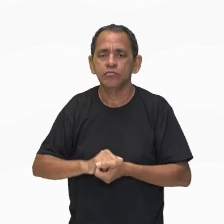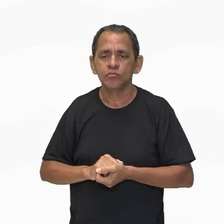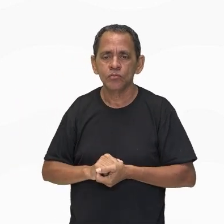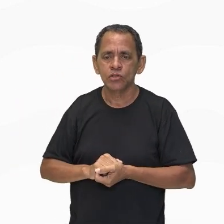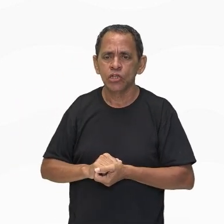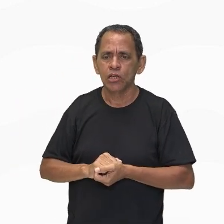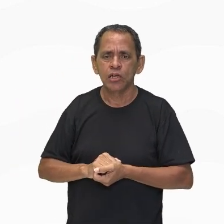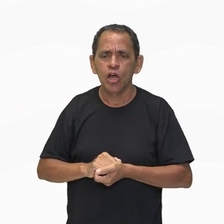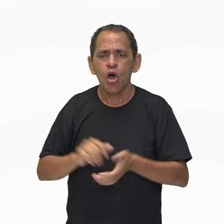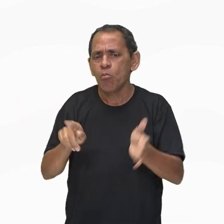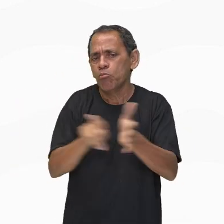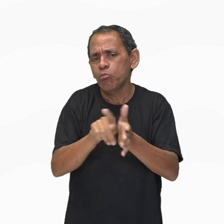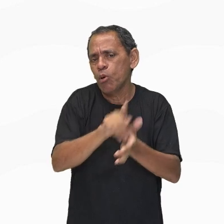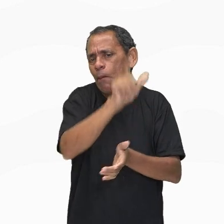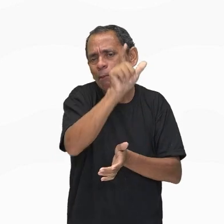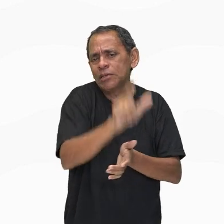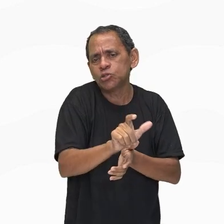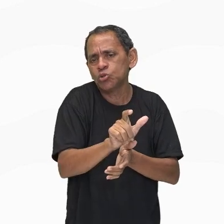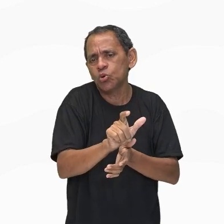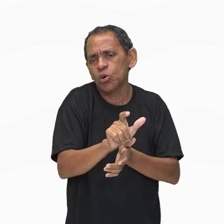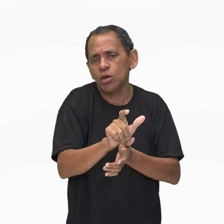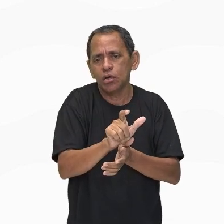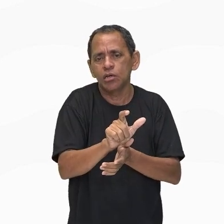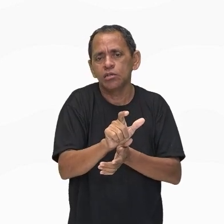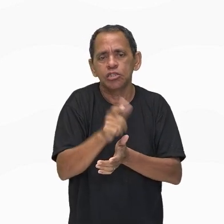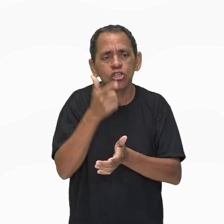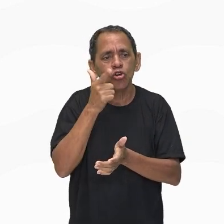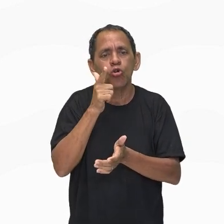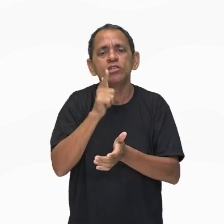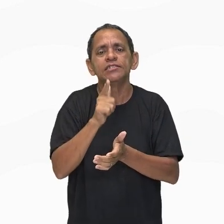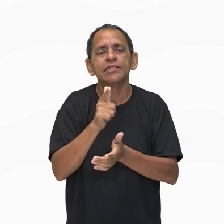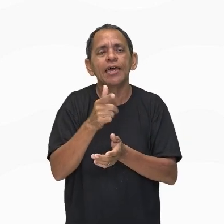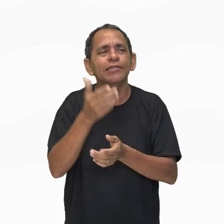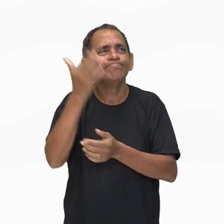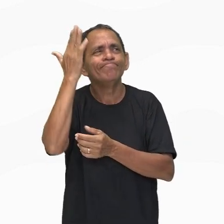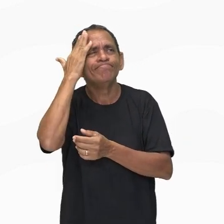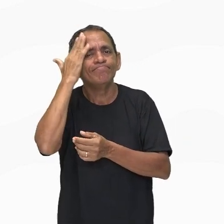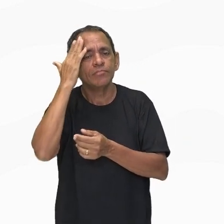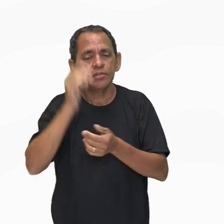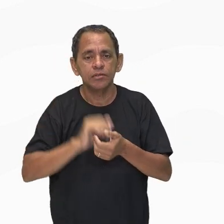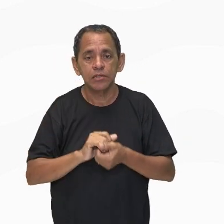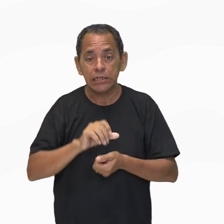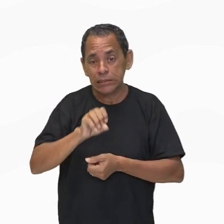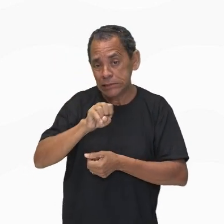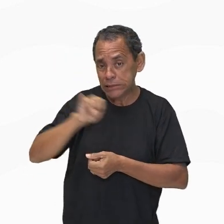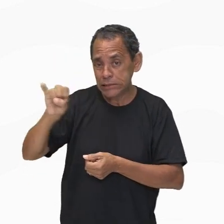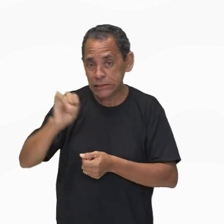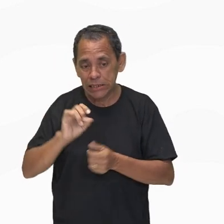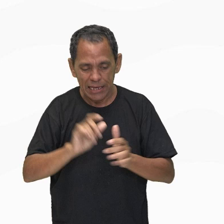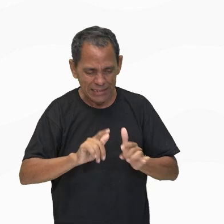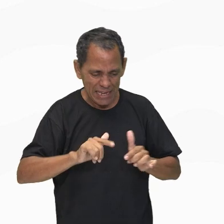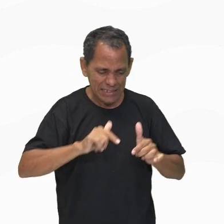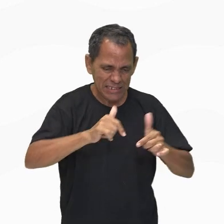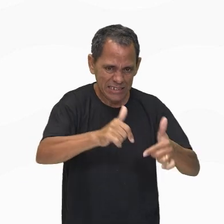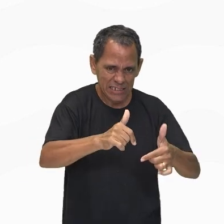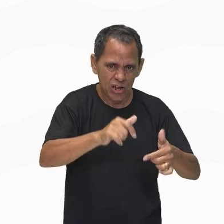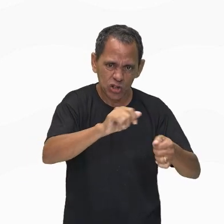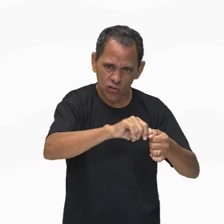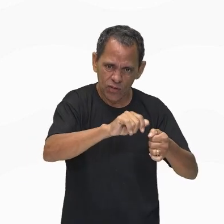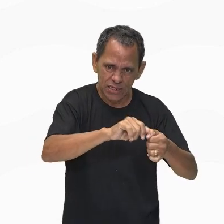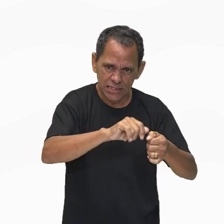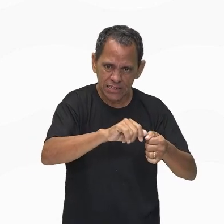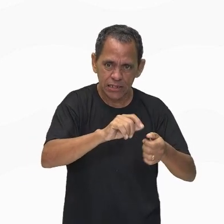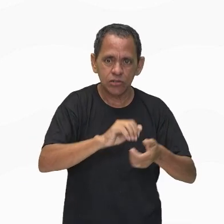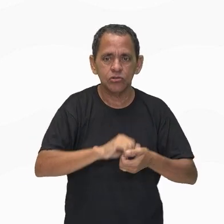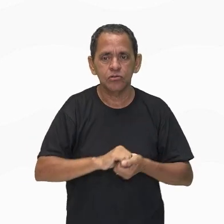Então, através desse ato que eu estou fazendo, motivada